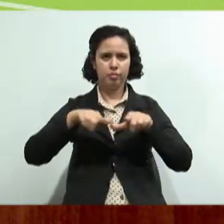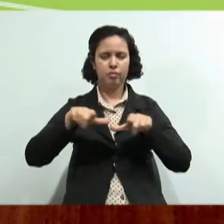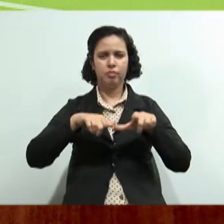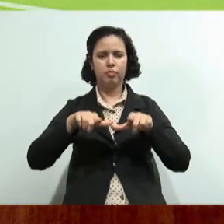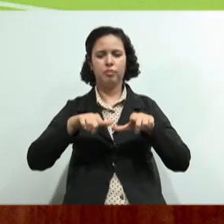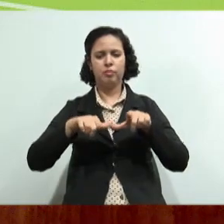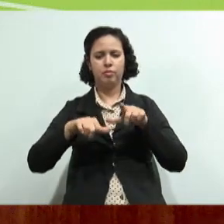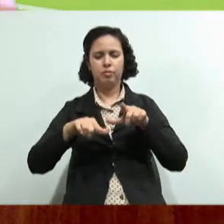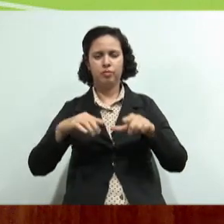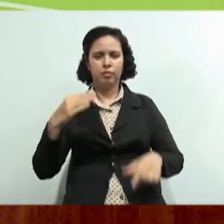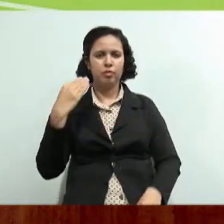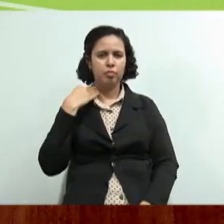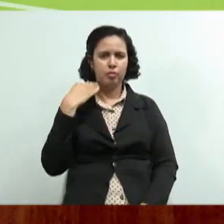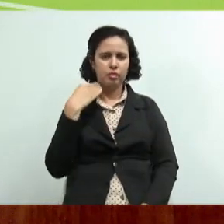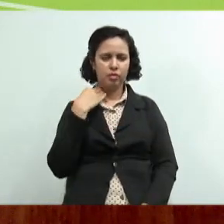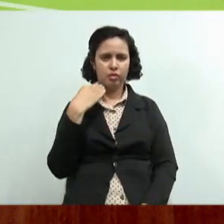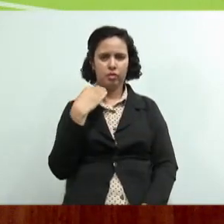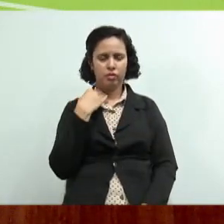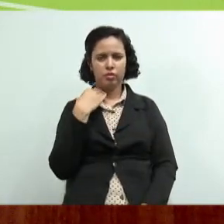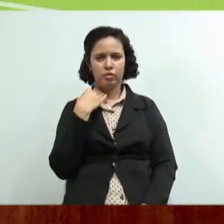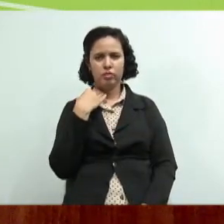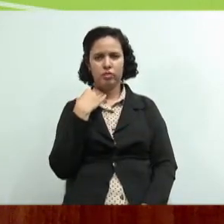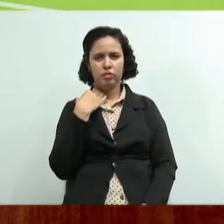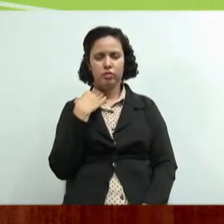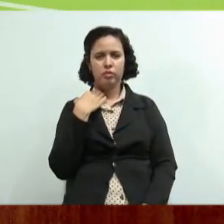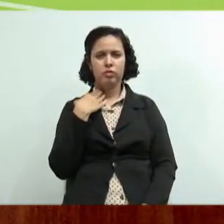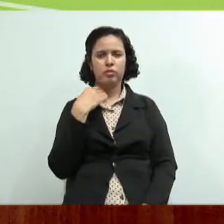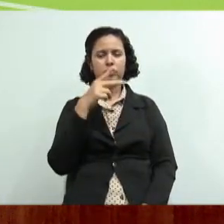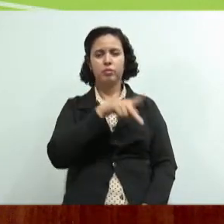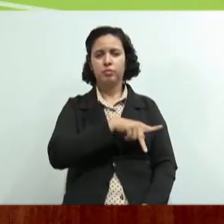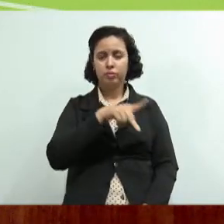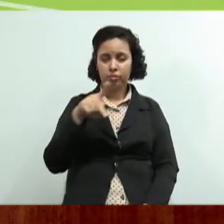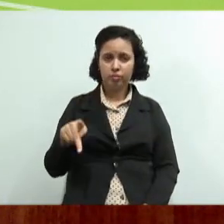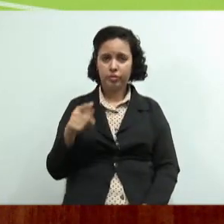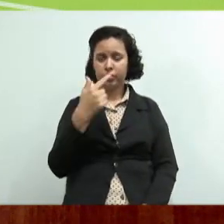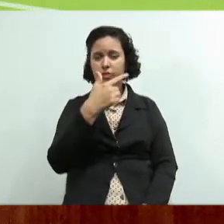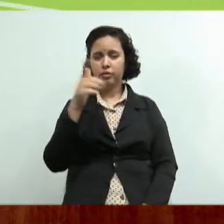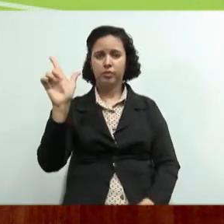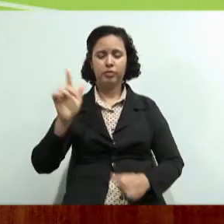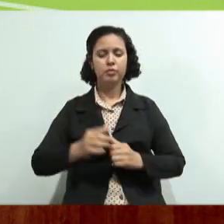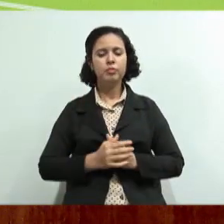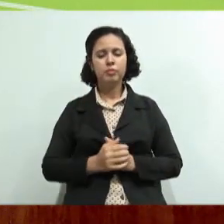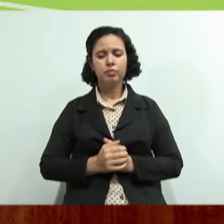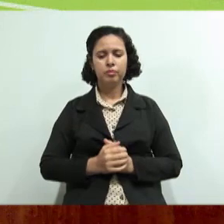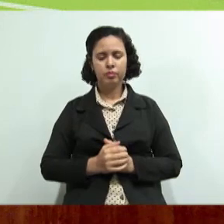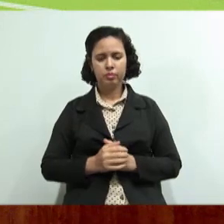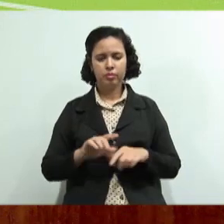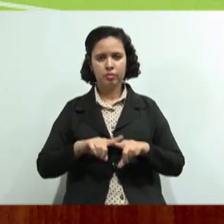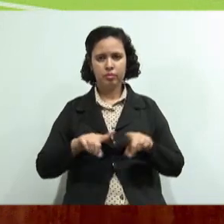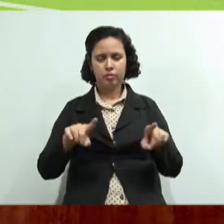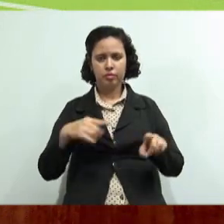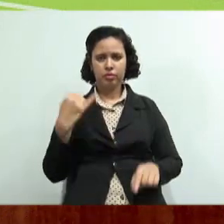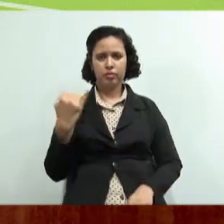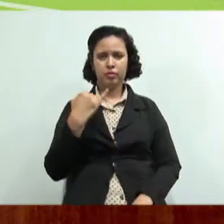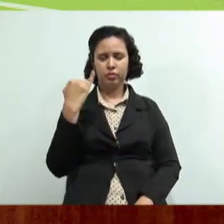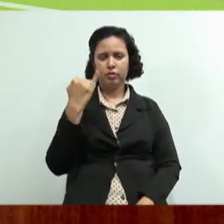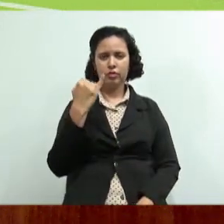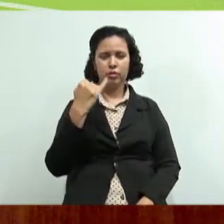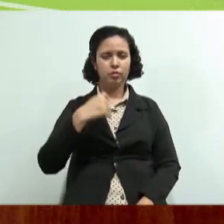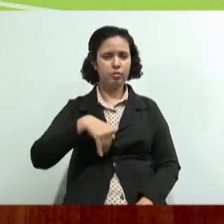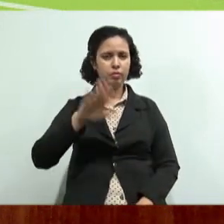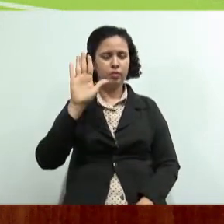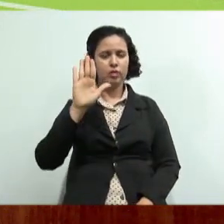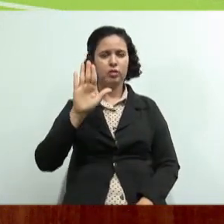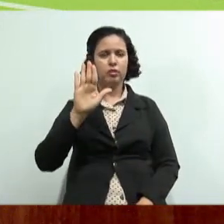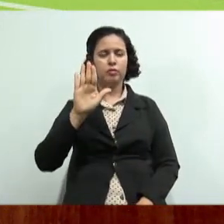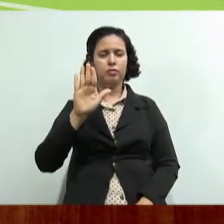trabalha em banco, trabalha como professor ou trabalha em qualquer outra atividade econômica. Mas é importante frisar que a maior parte